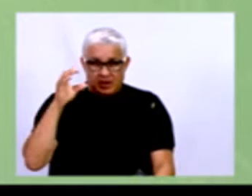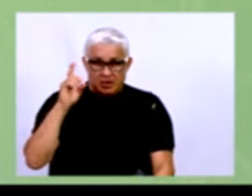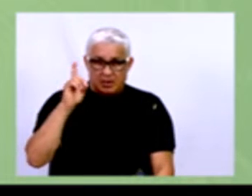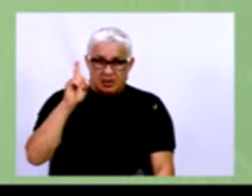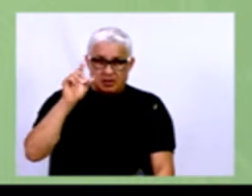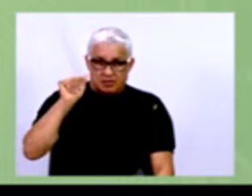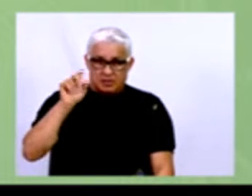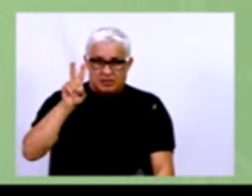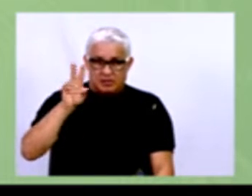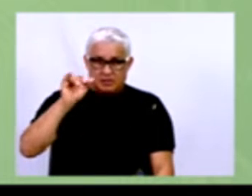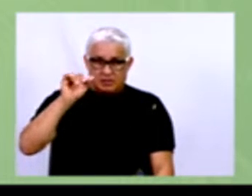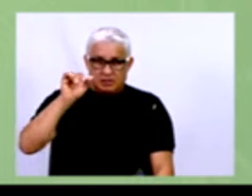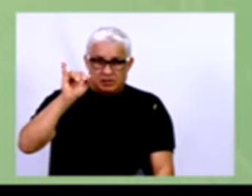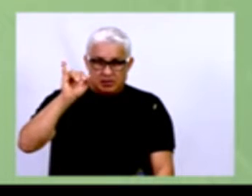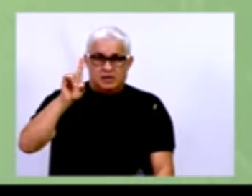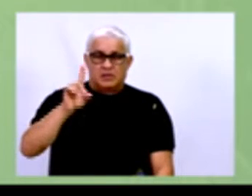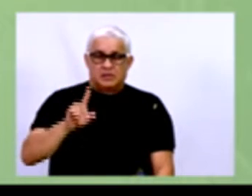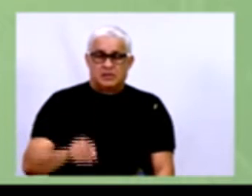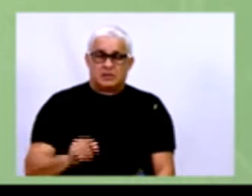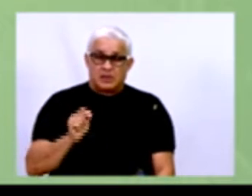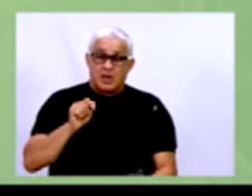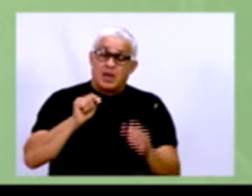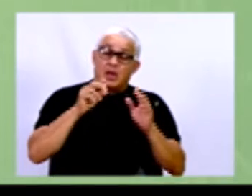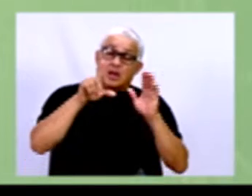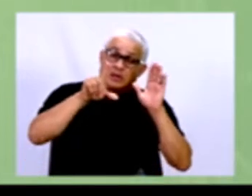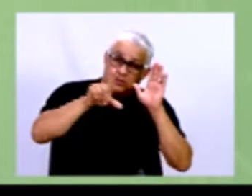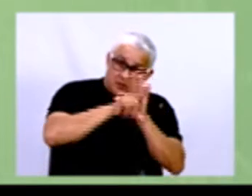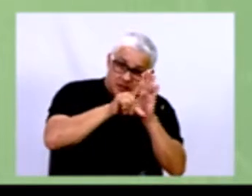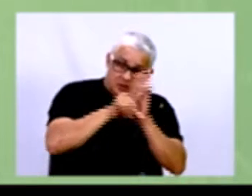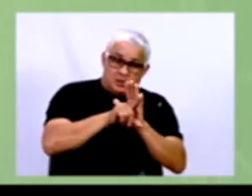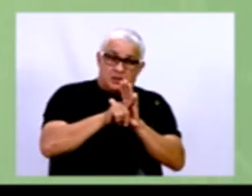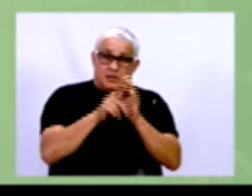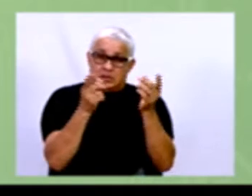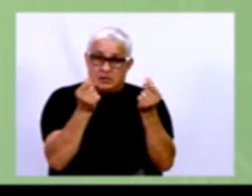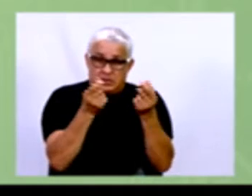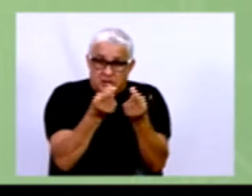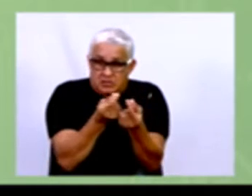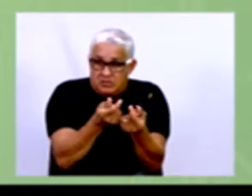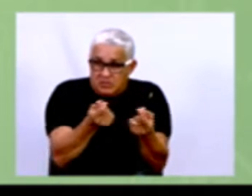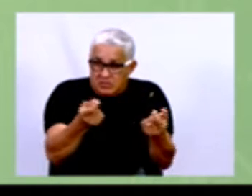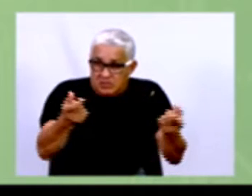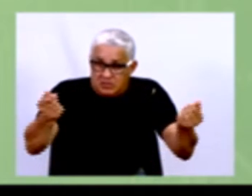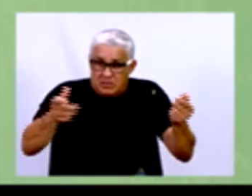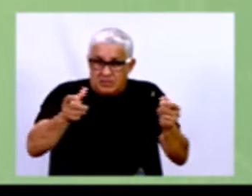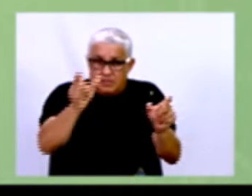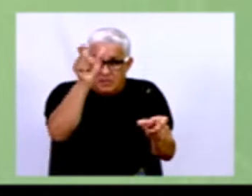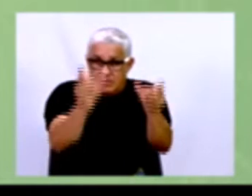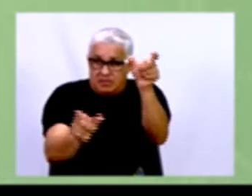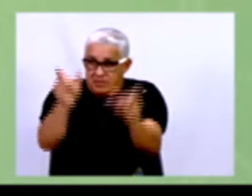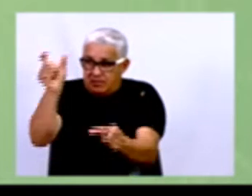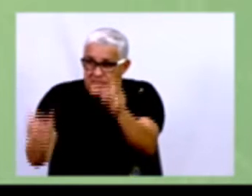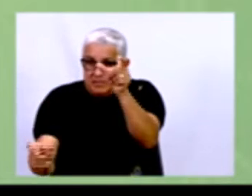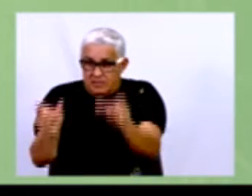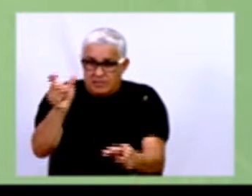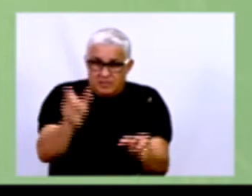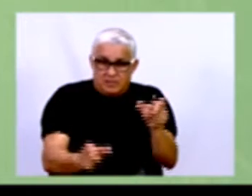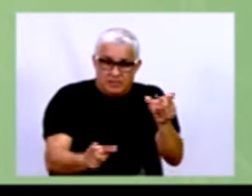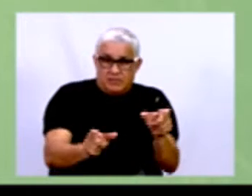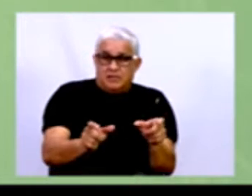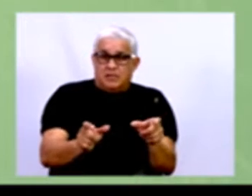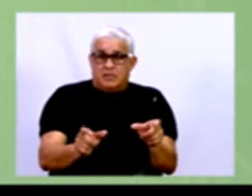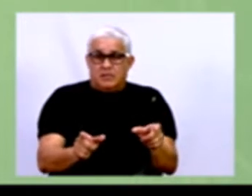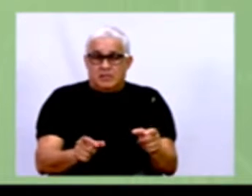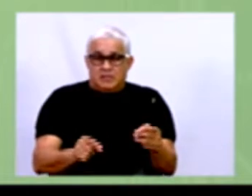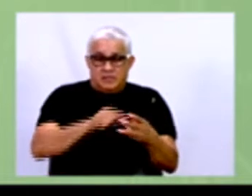deve determinar as leis que regulam a distribuição da riqueza, não só a produção, mas a distribuição da riqueza entre